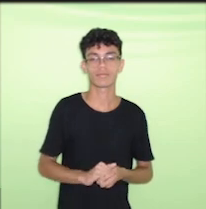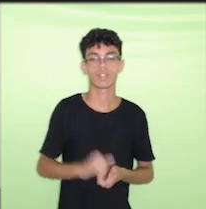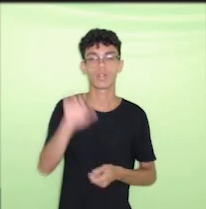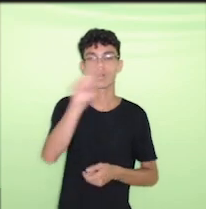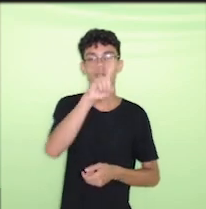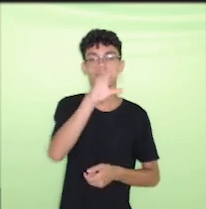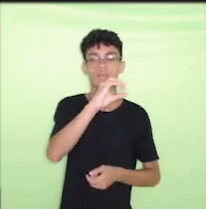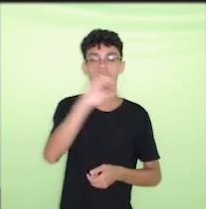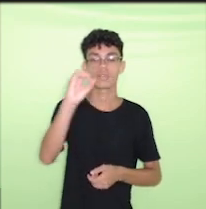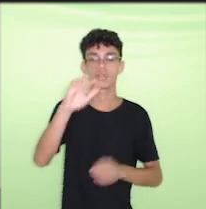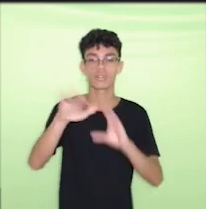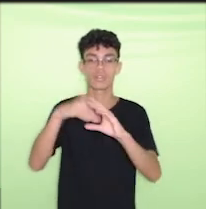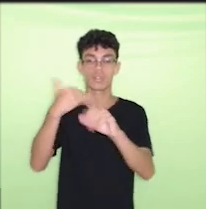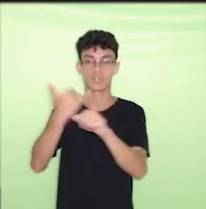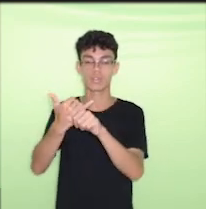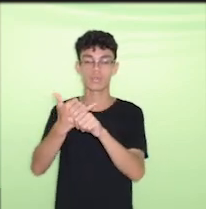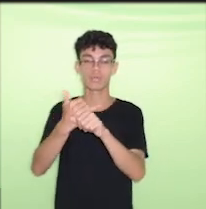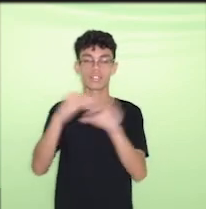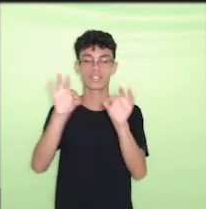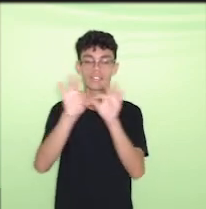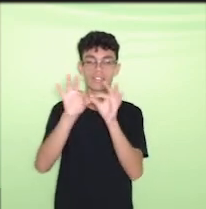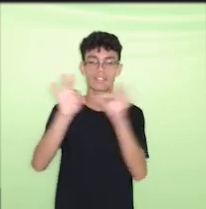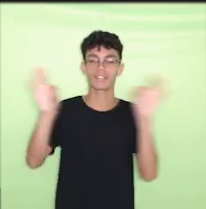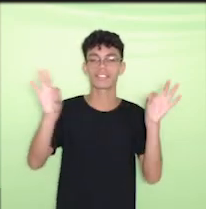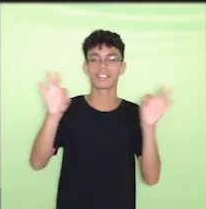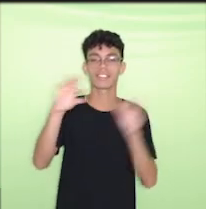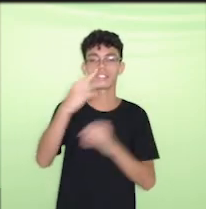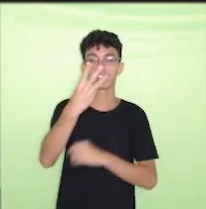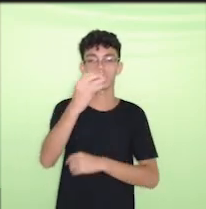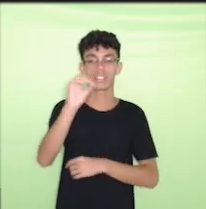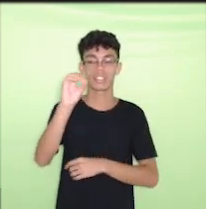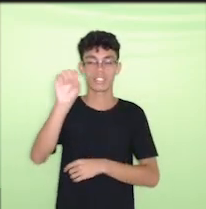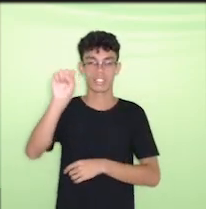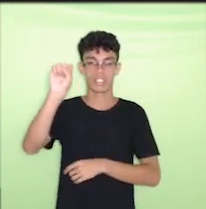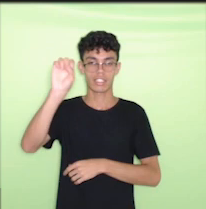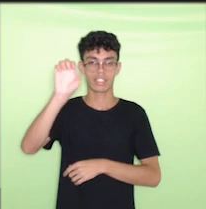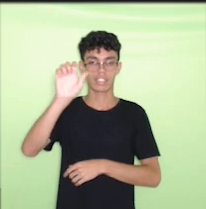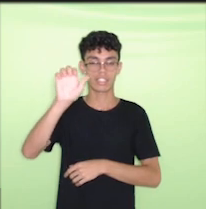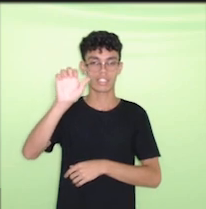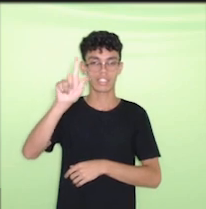Zoom e o YouTube tem uma distância aí de uns 30 segundos.